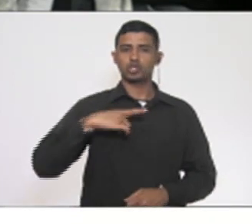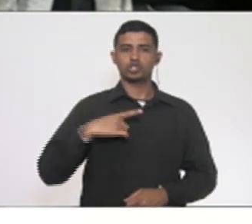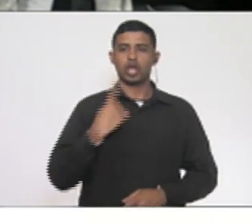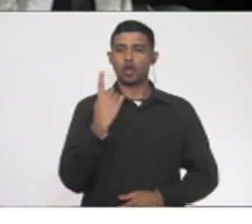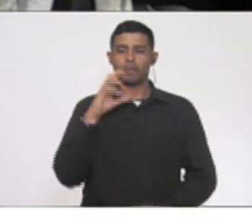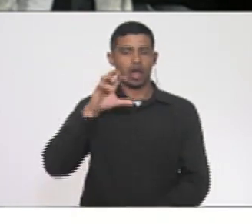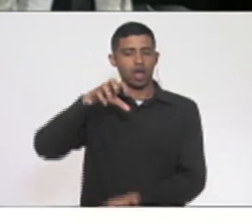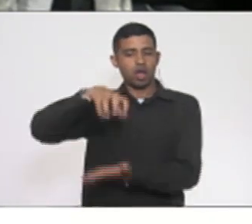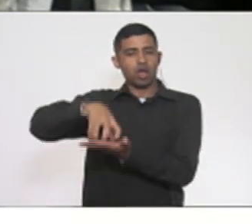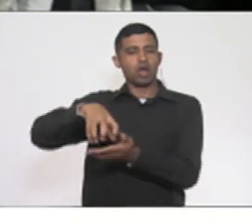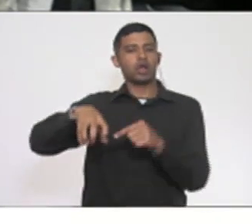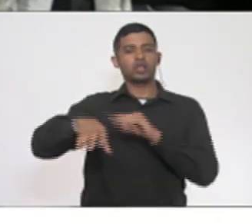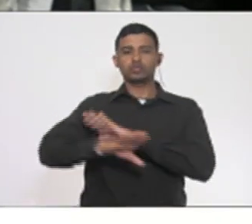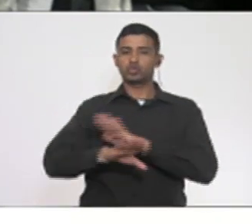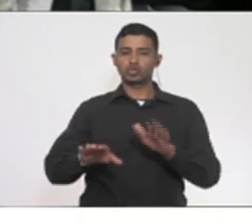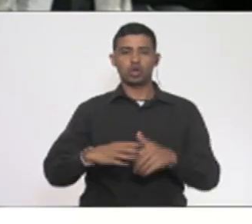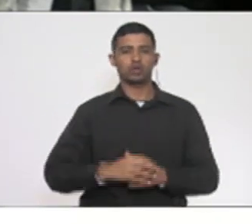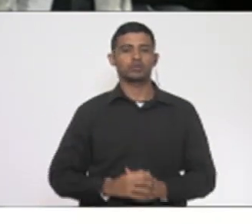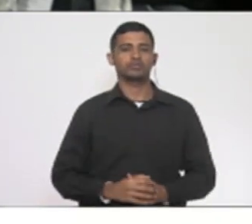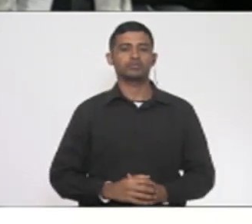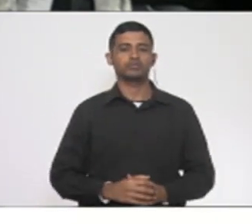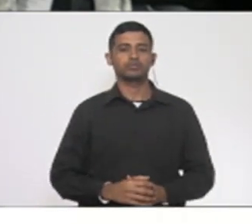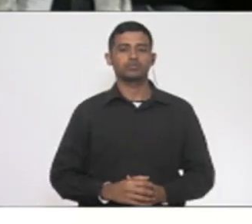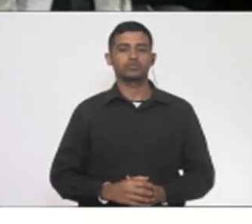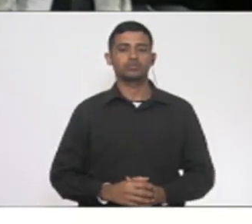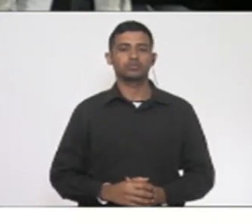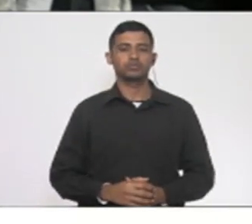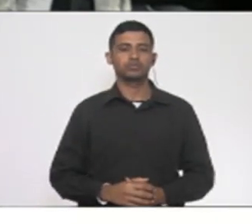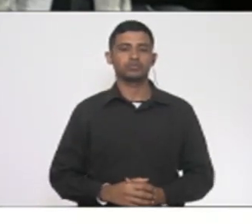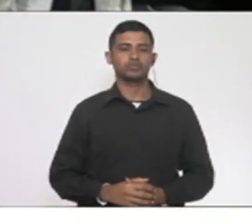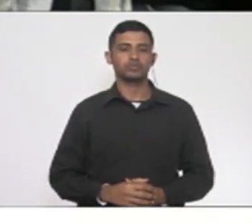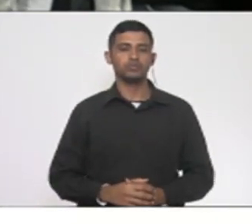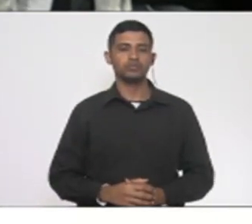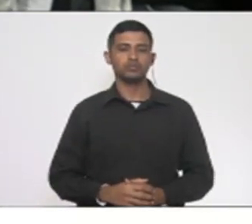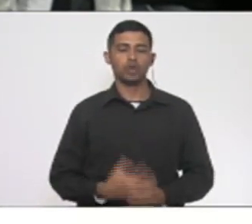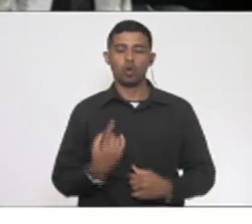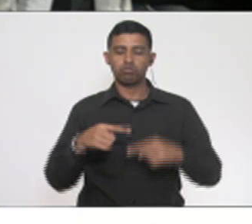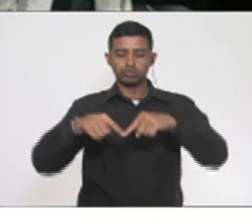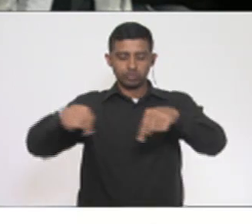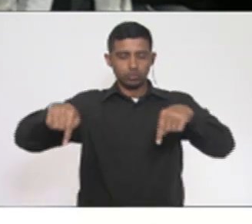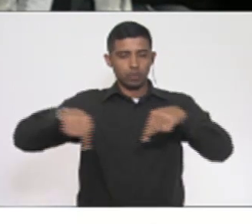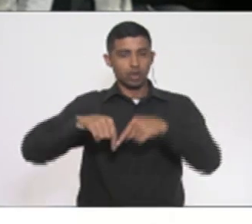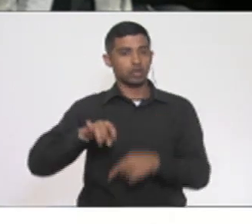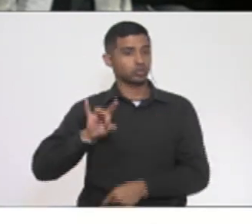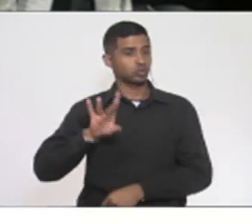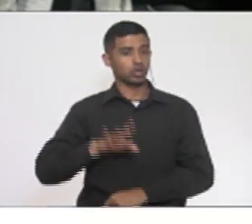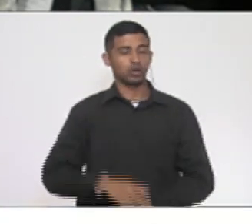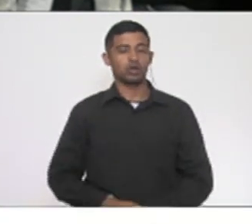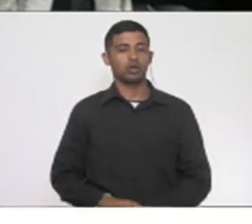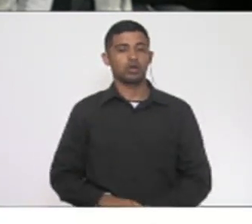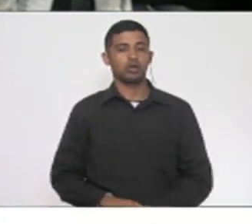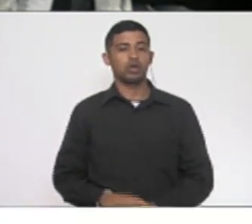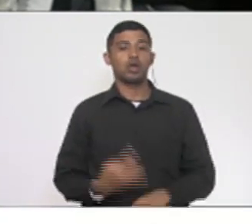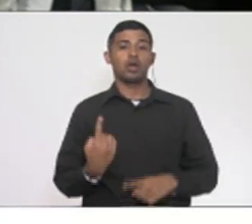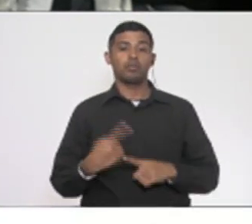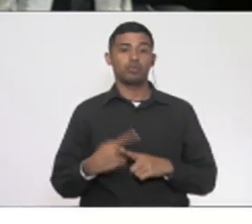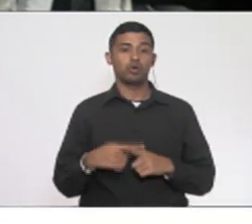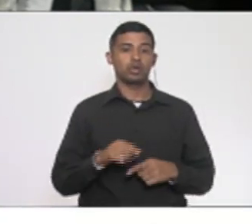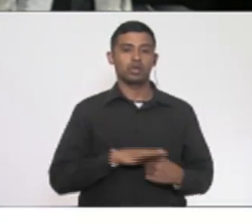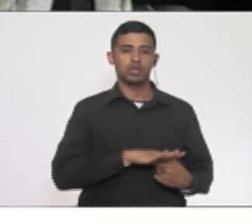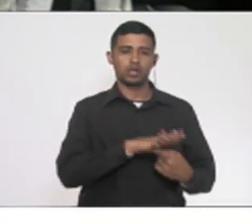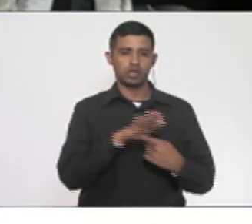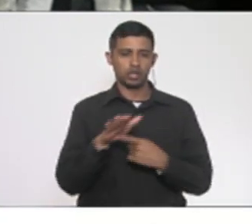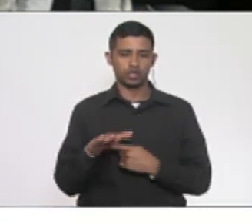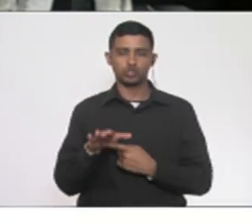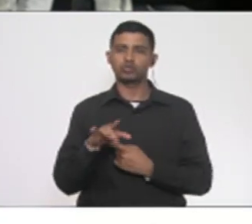só, para toda a malha integrada, uma área só, com um hub só, porque isso aumenta a quantidade de agentes oferecendo,